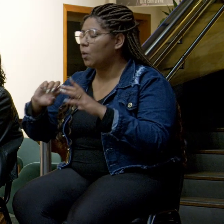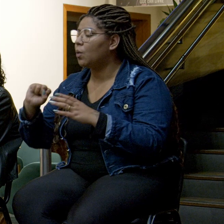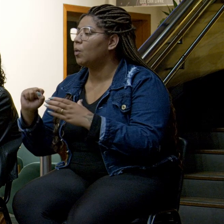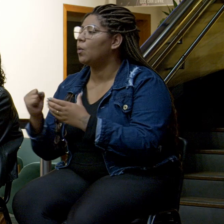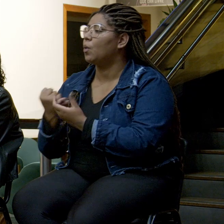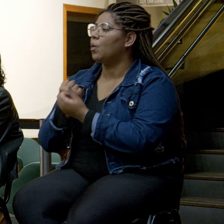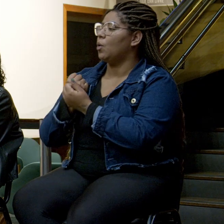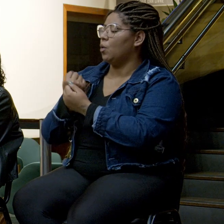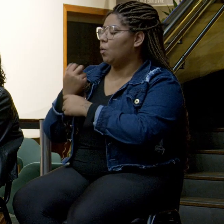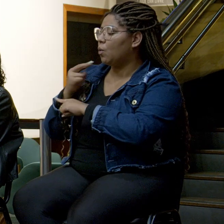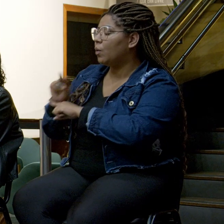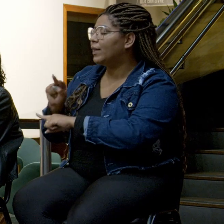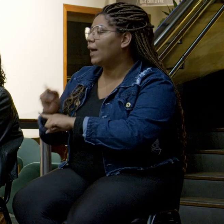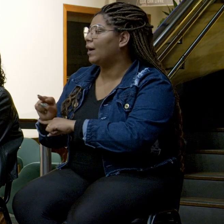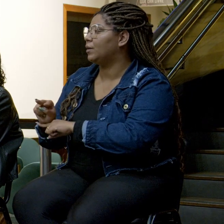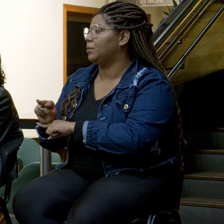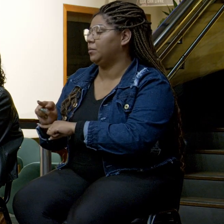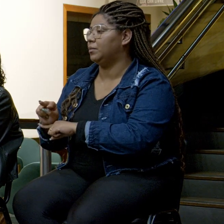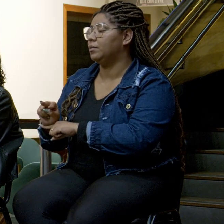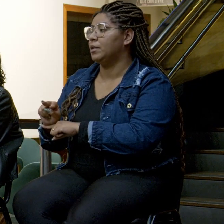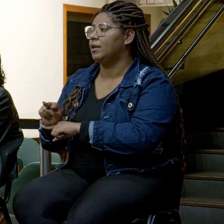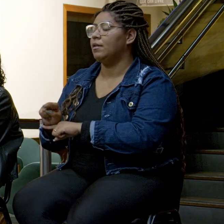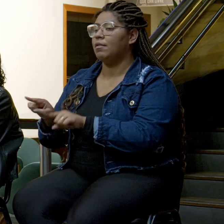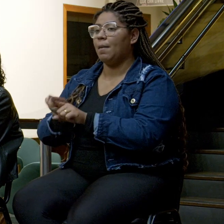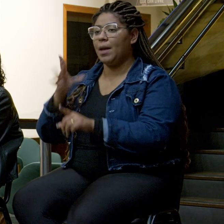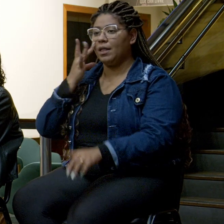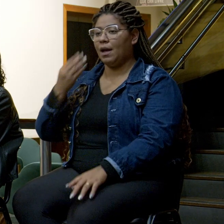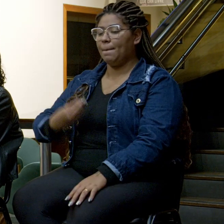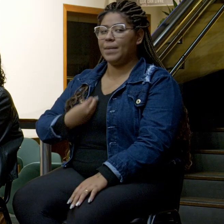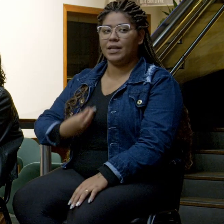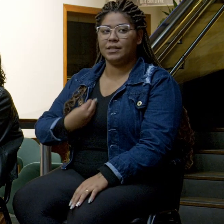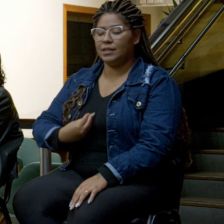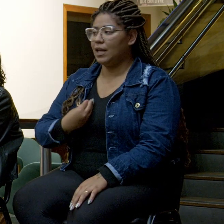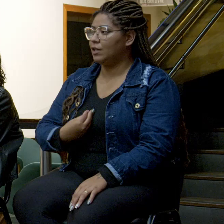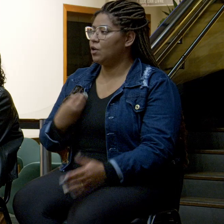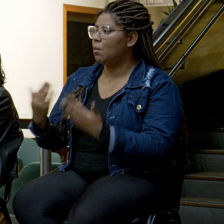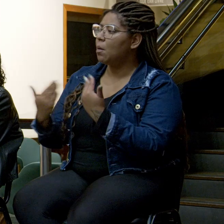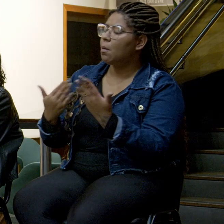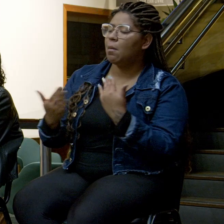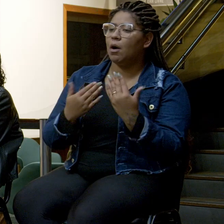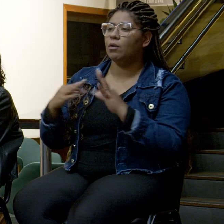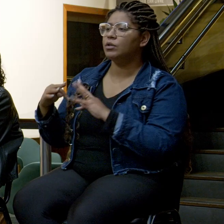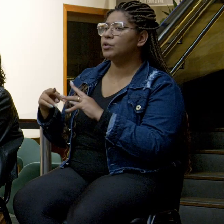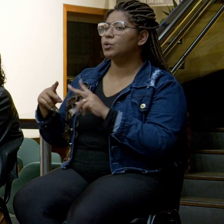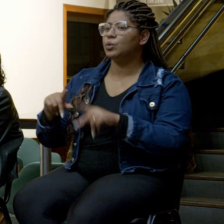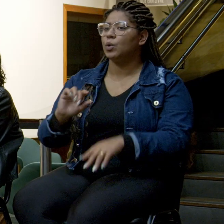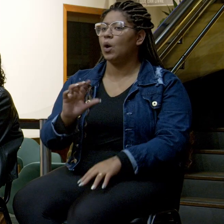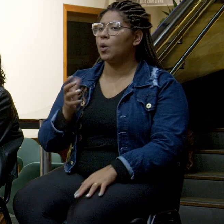como cuidado, não é? Eu acho que isso está presente como uma espécie de aura ao longo de toda a produção